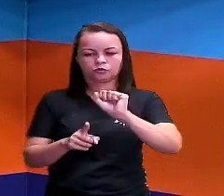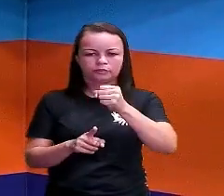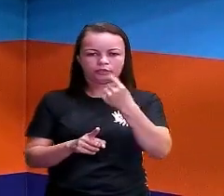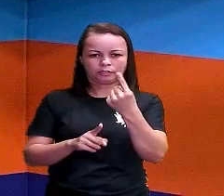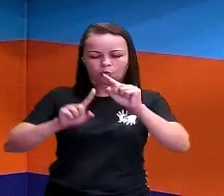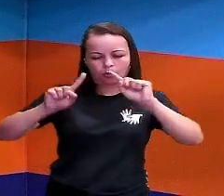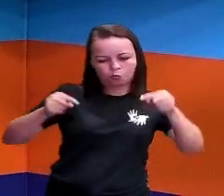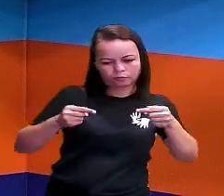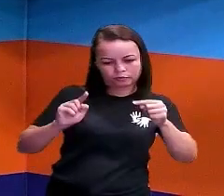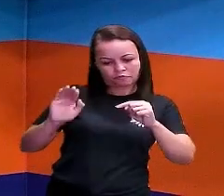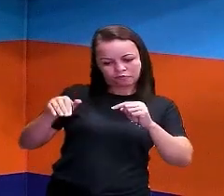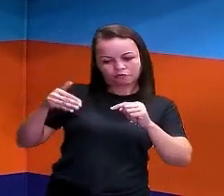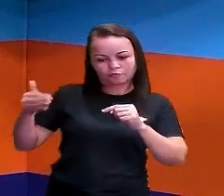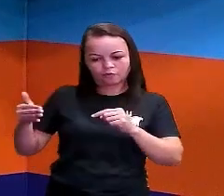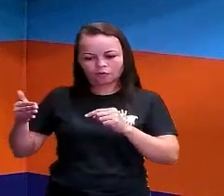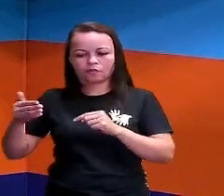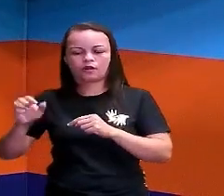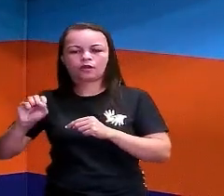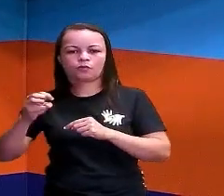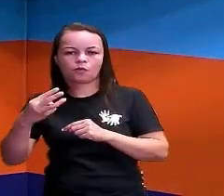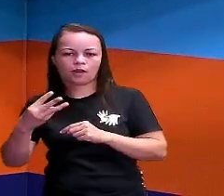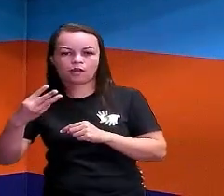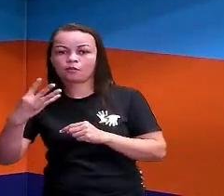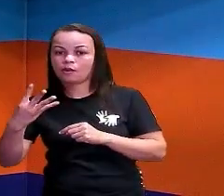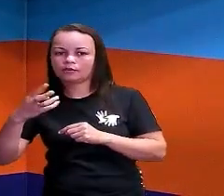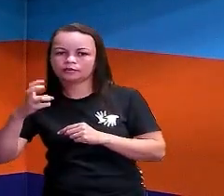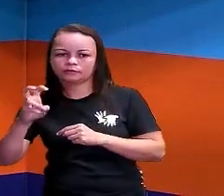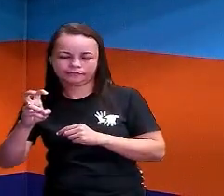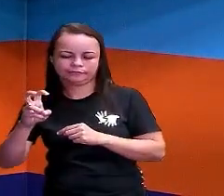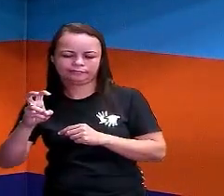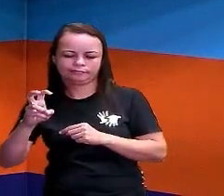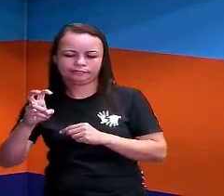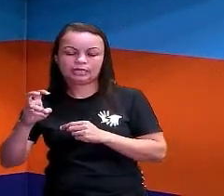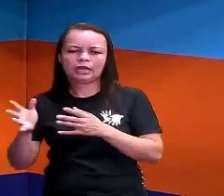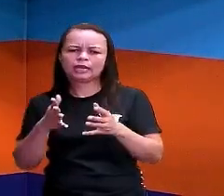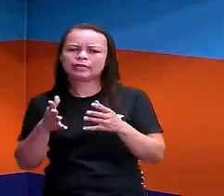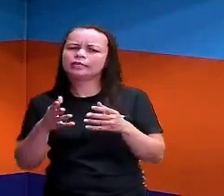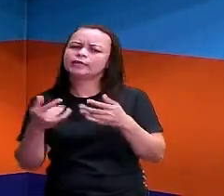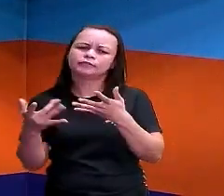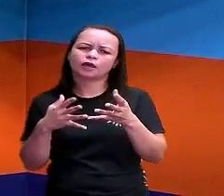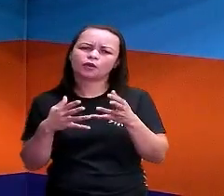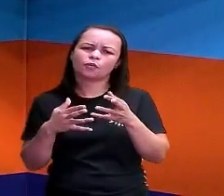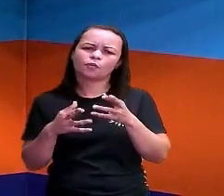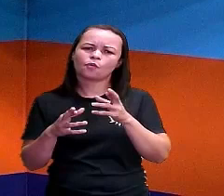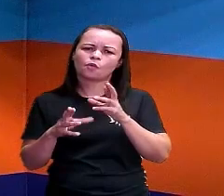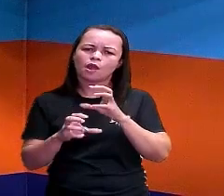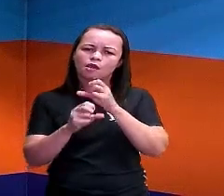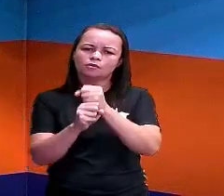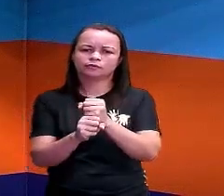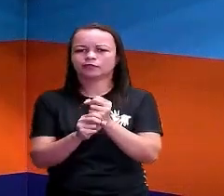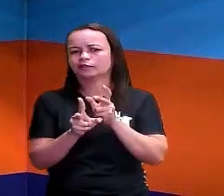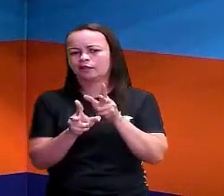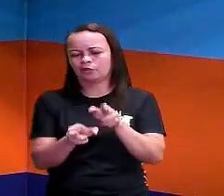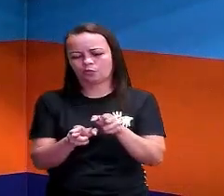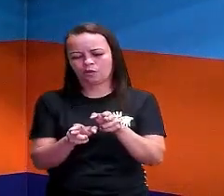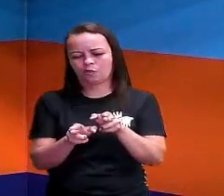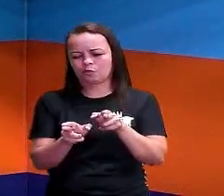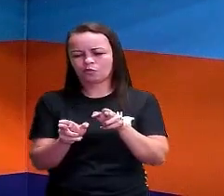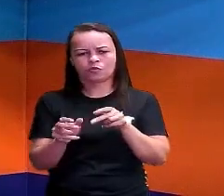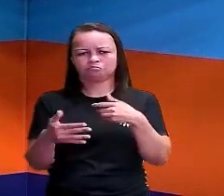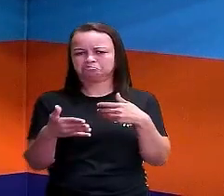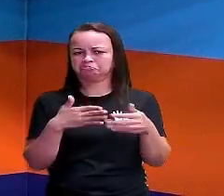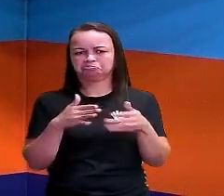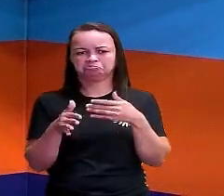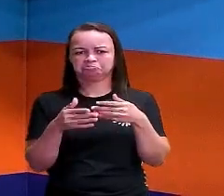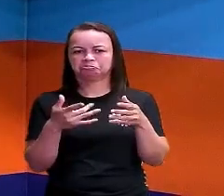adiciono 45, tá? Então, vai dar o mesmo resultado. Não importa